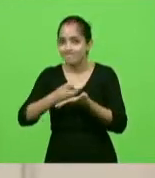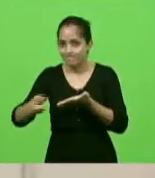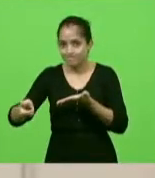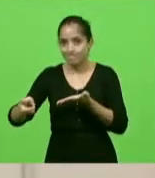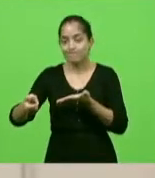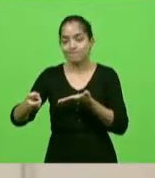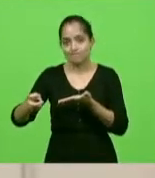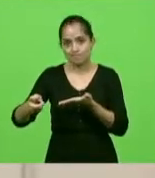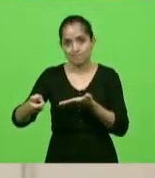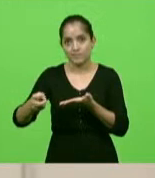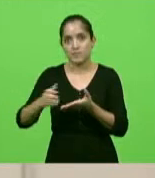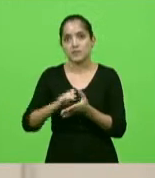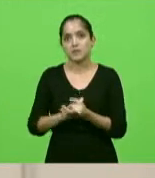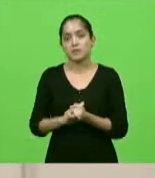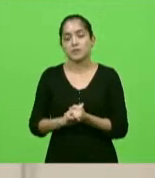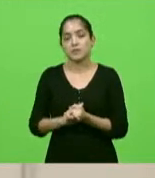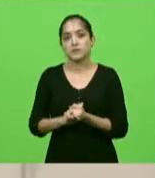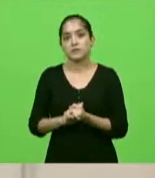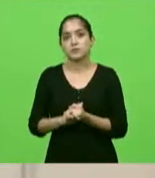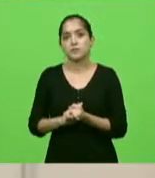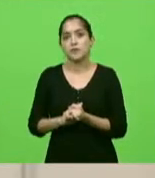é um processo